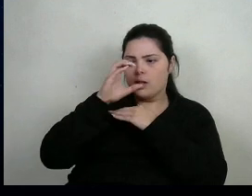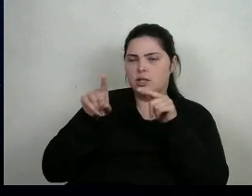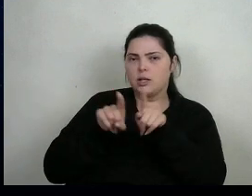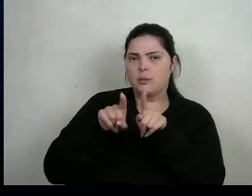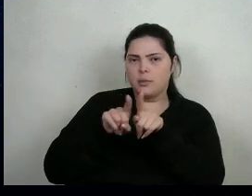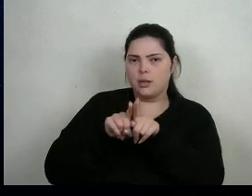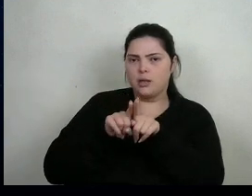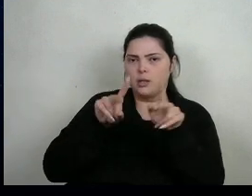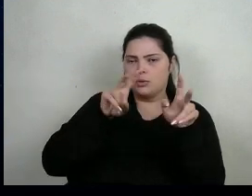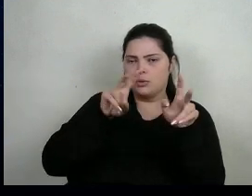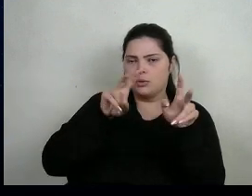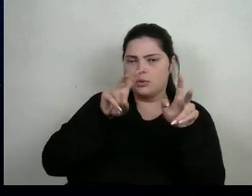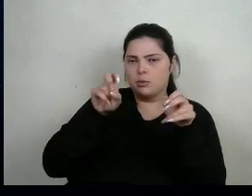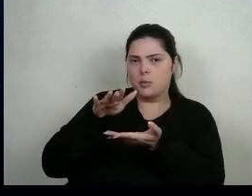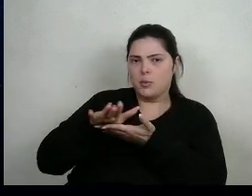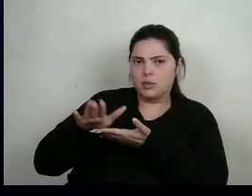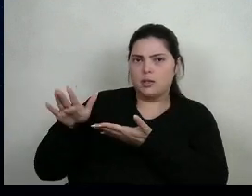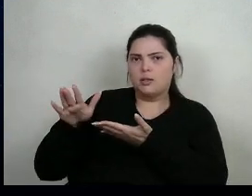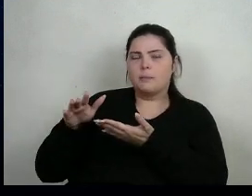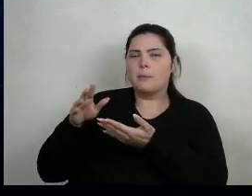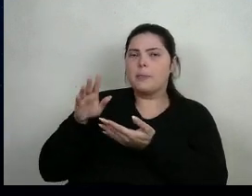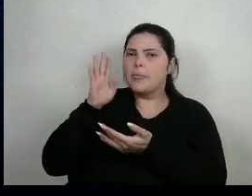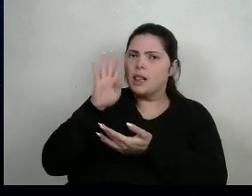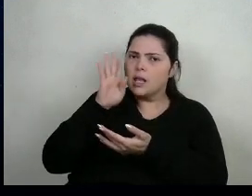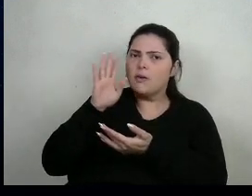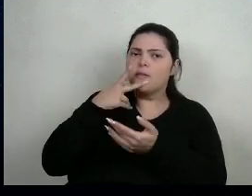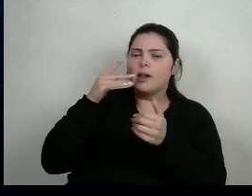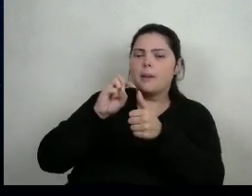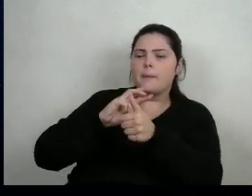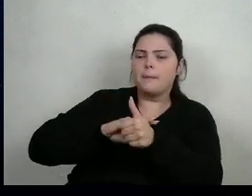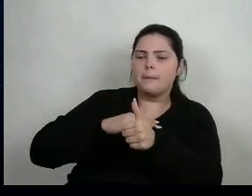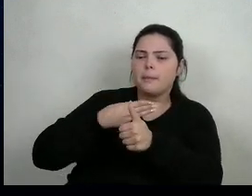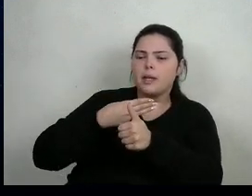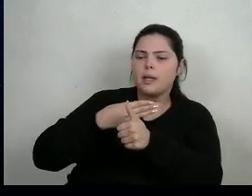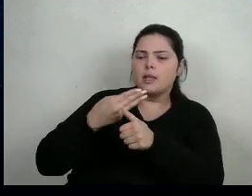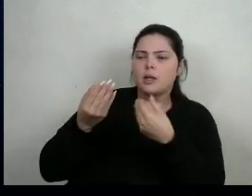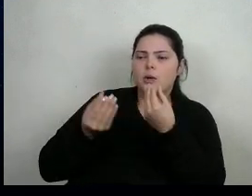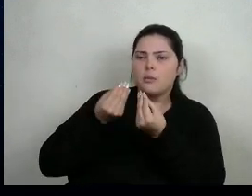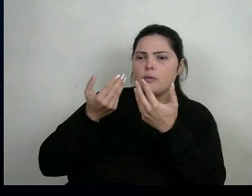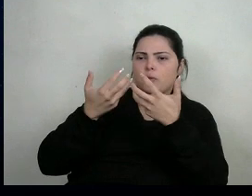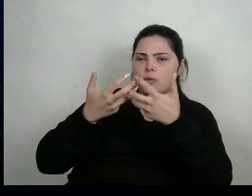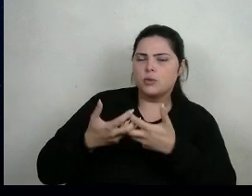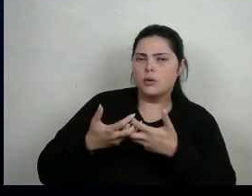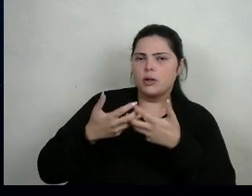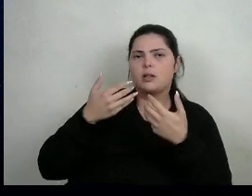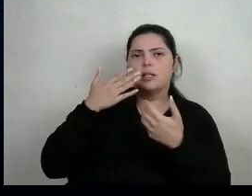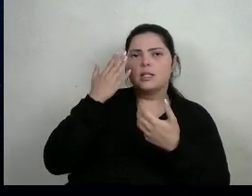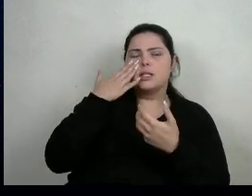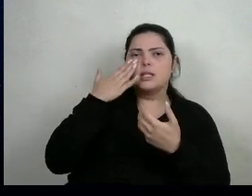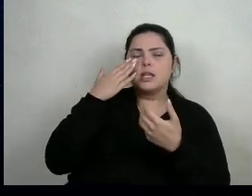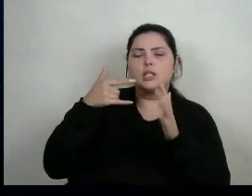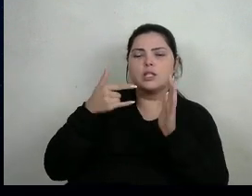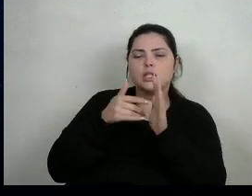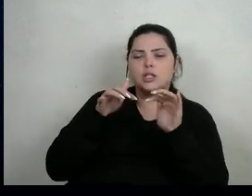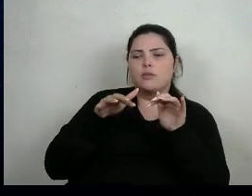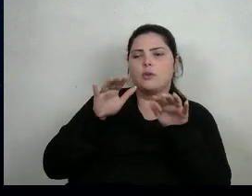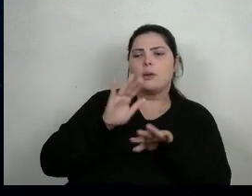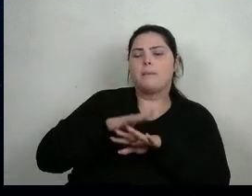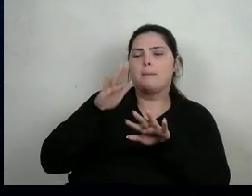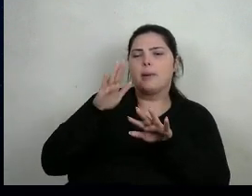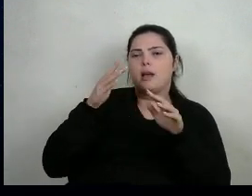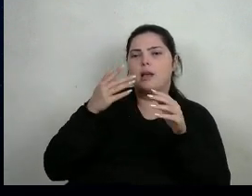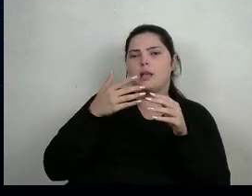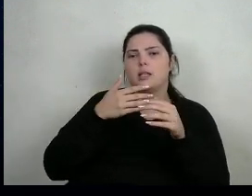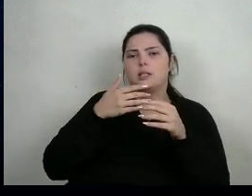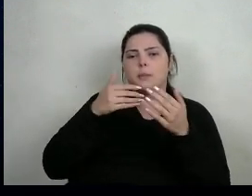produtividade Ah legal que vocês vão falar de médica como que é mais só produtividade dos meus times como que eu sei qual dos meus desenvolvedores é mais produtivo menos